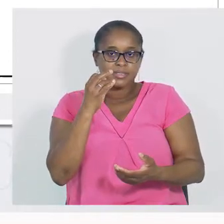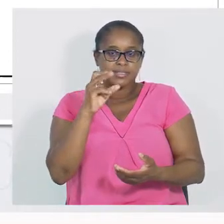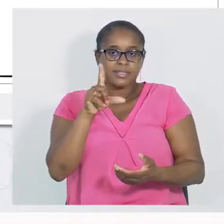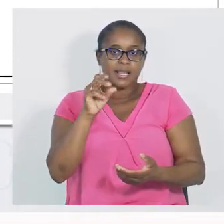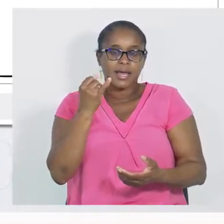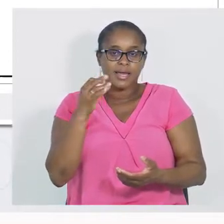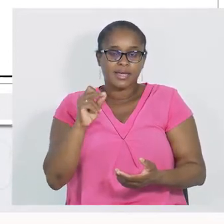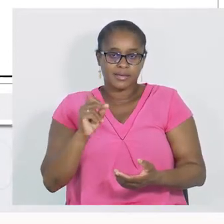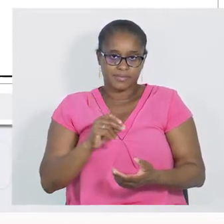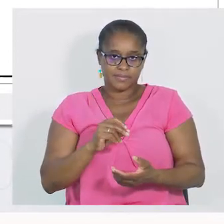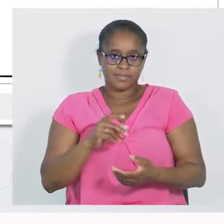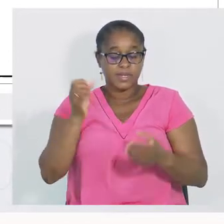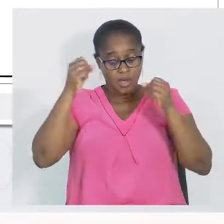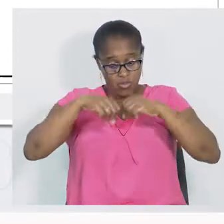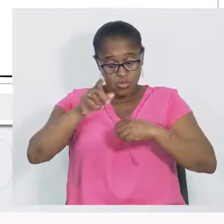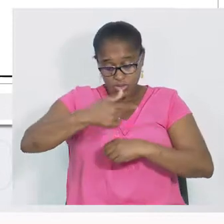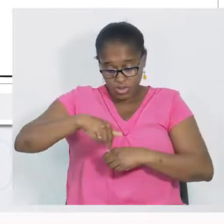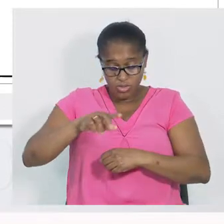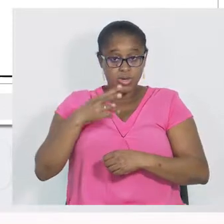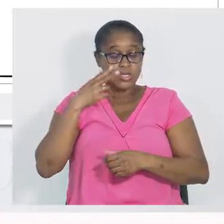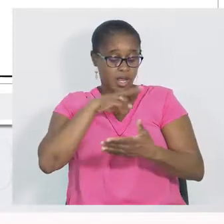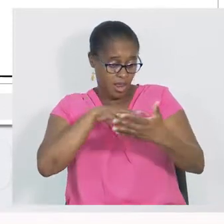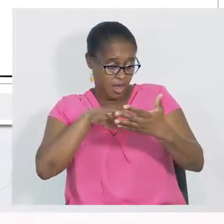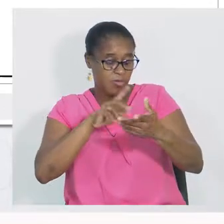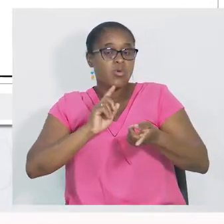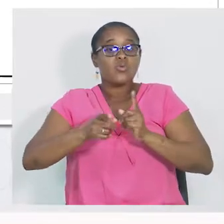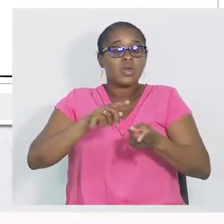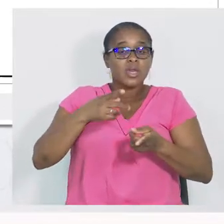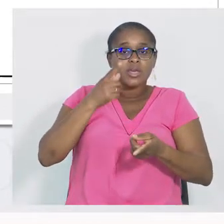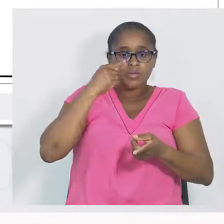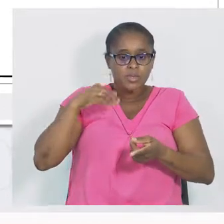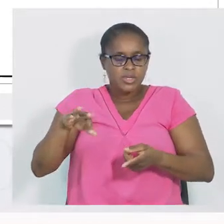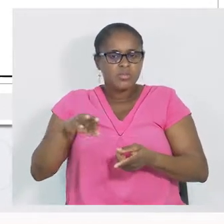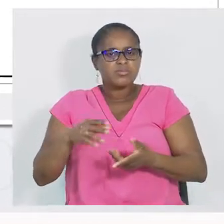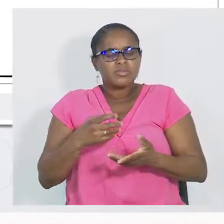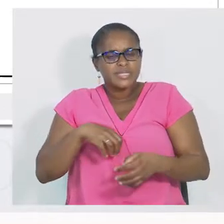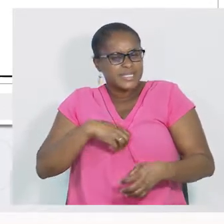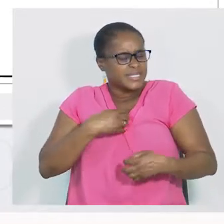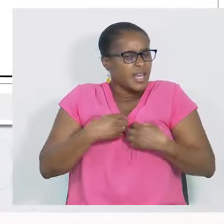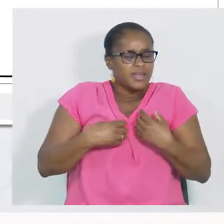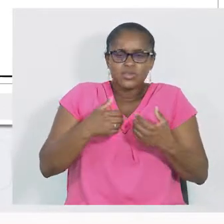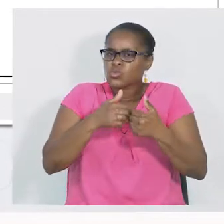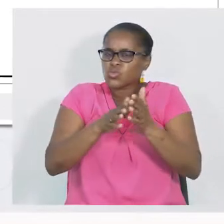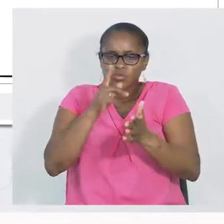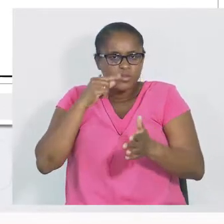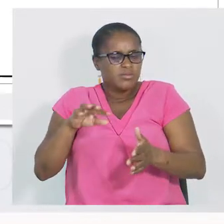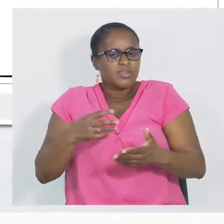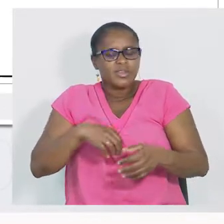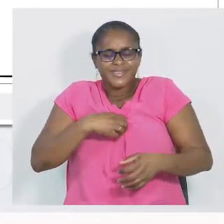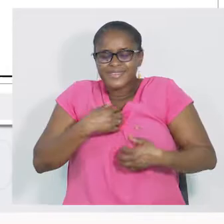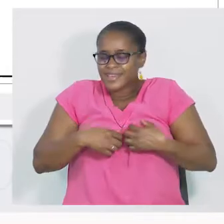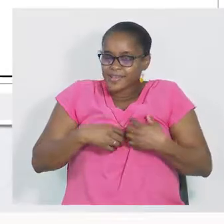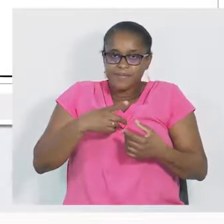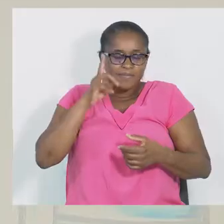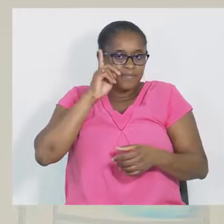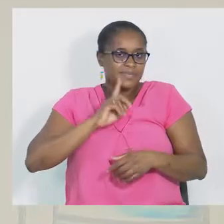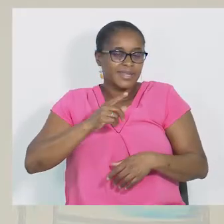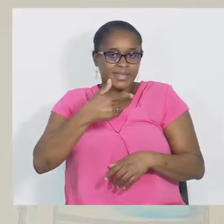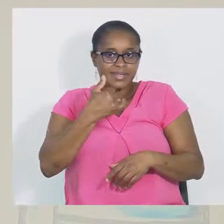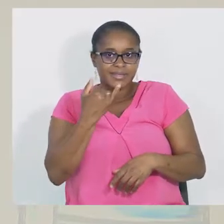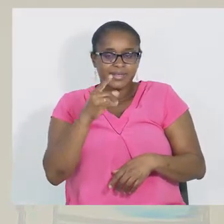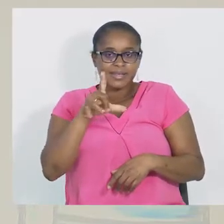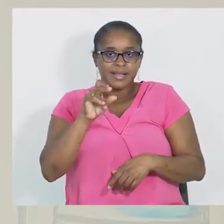a mãe pode dar-me um presente ou quer me oferecer uma coisa e o meu irmão, não é? Também